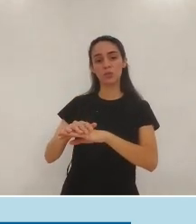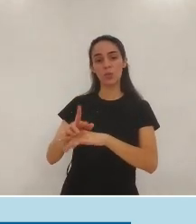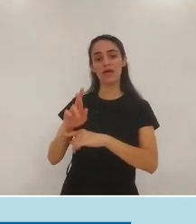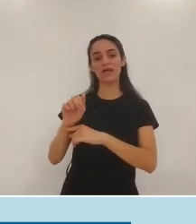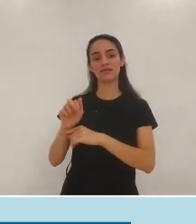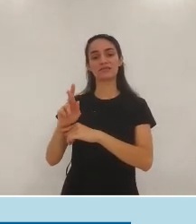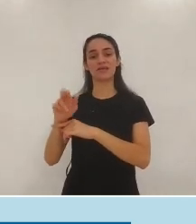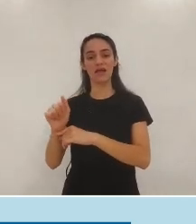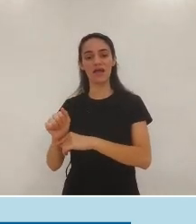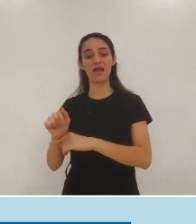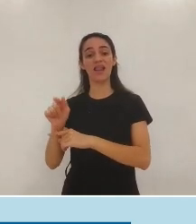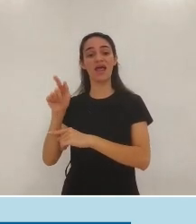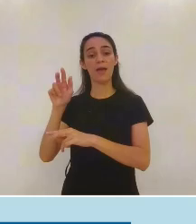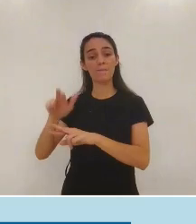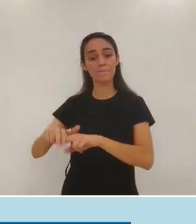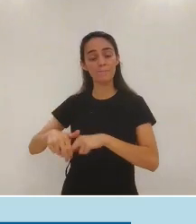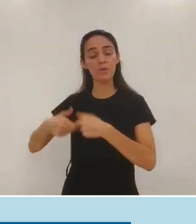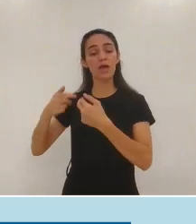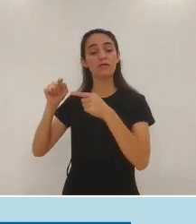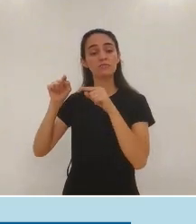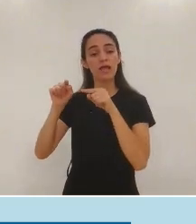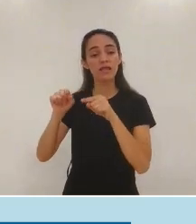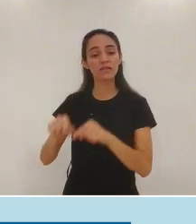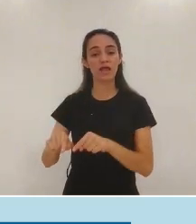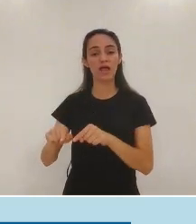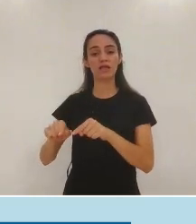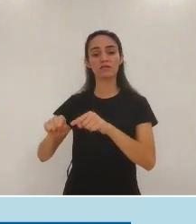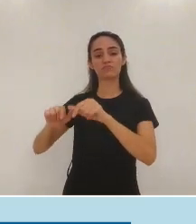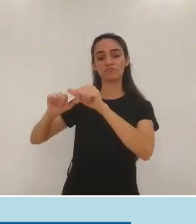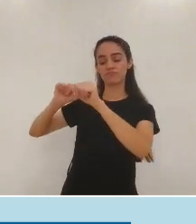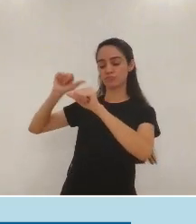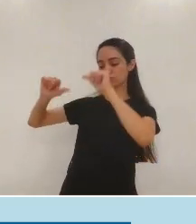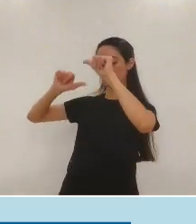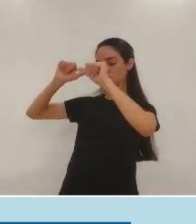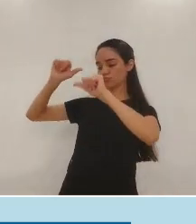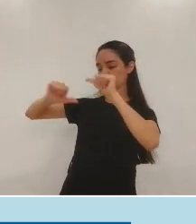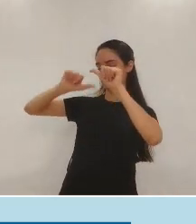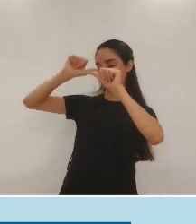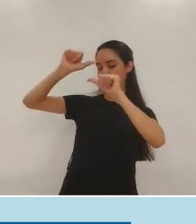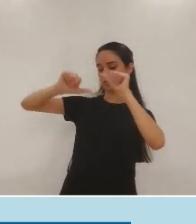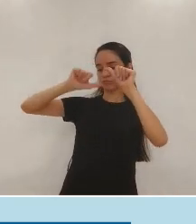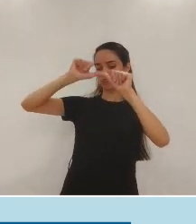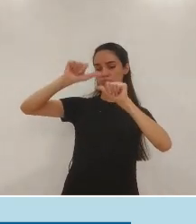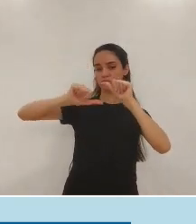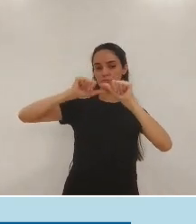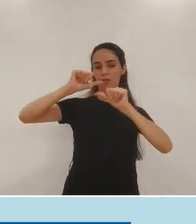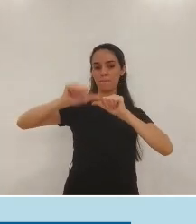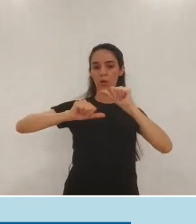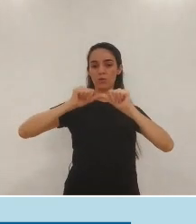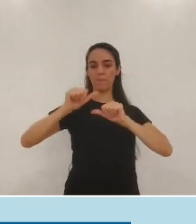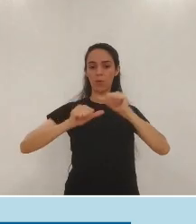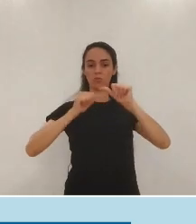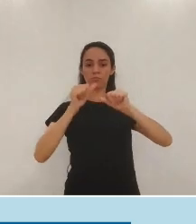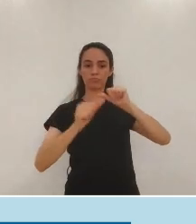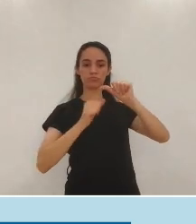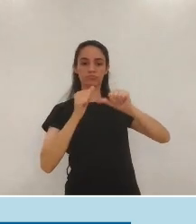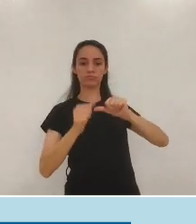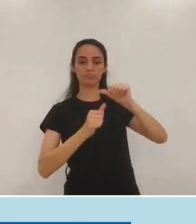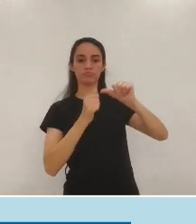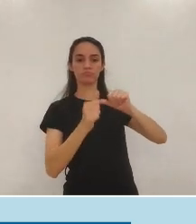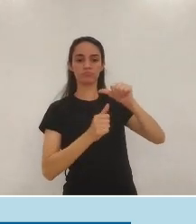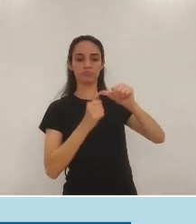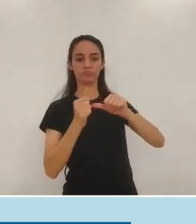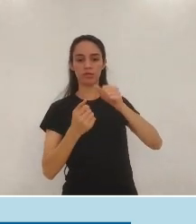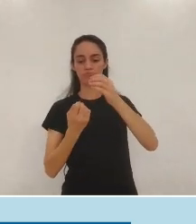a causadora das modificações que vão gerar o autismo. Então, se eu